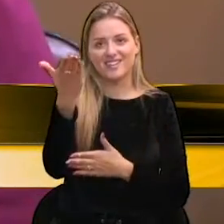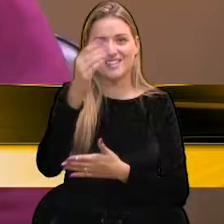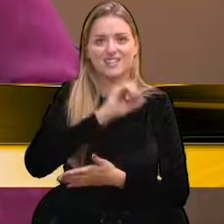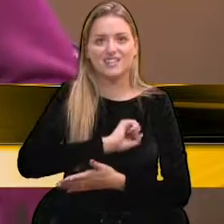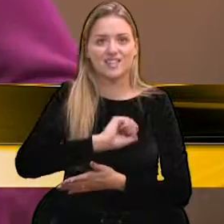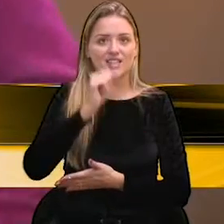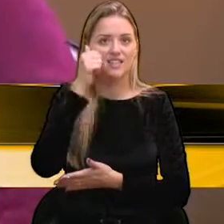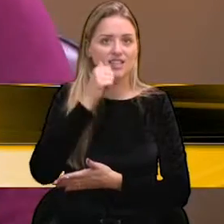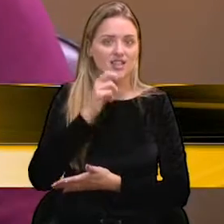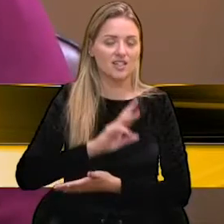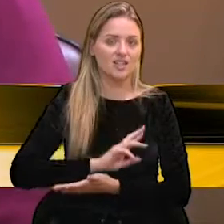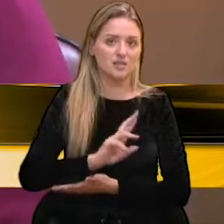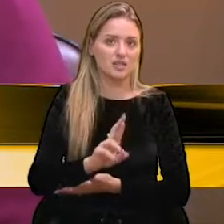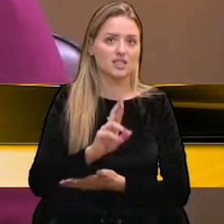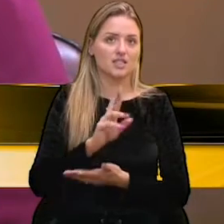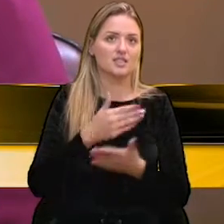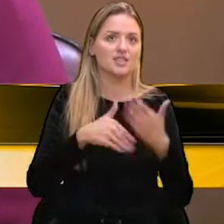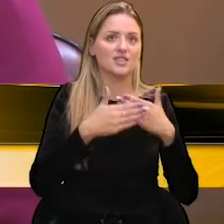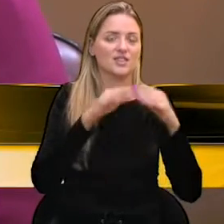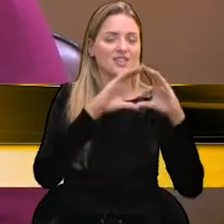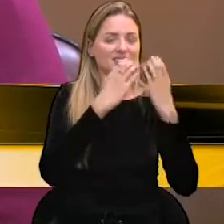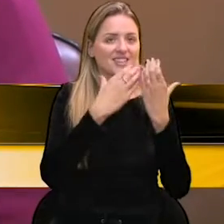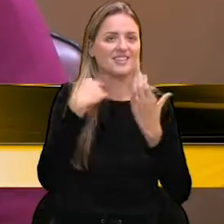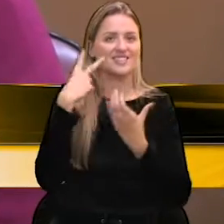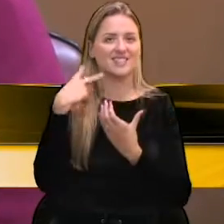ter ficado aqui em nome de toda a Câmara de Vereadores.